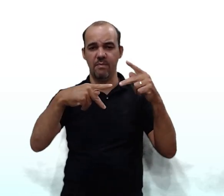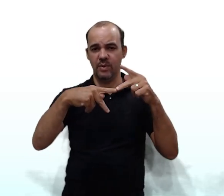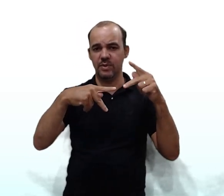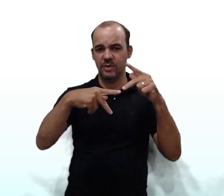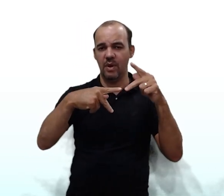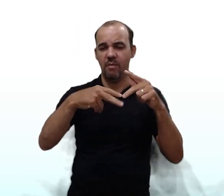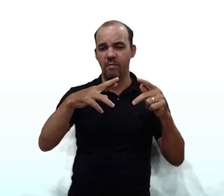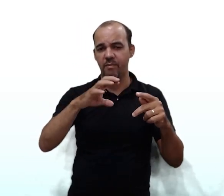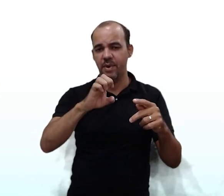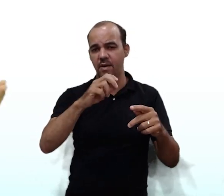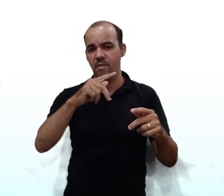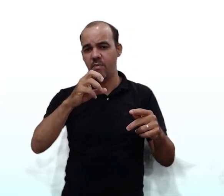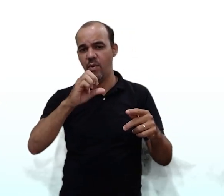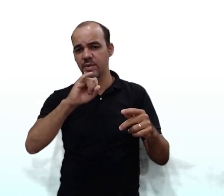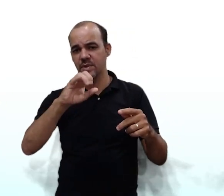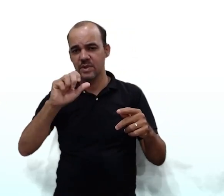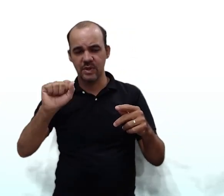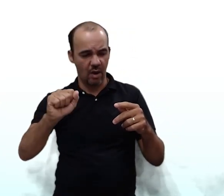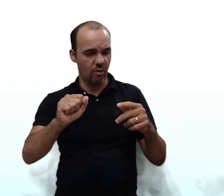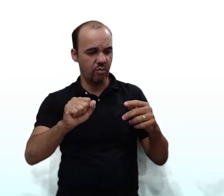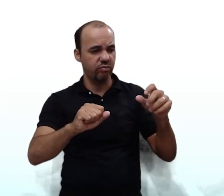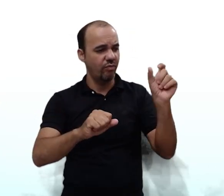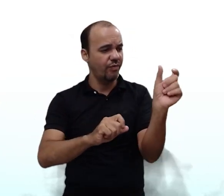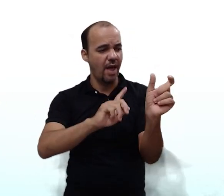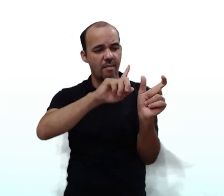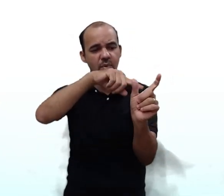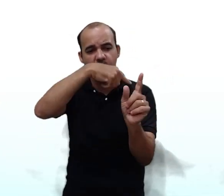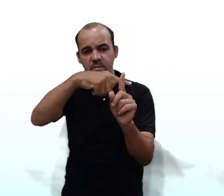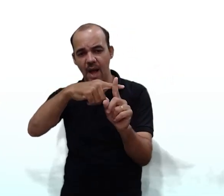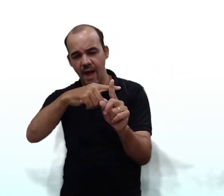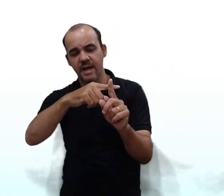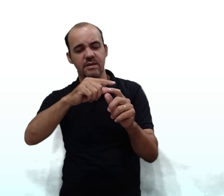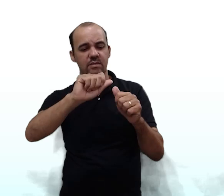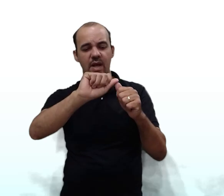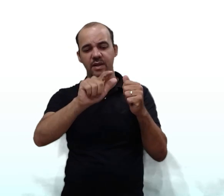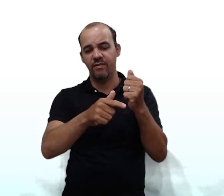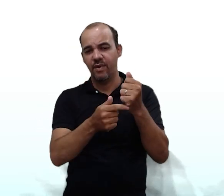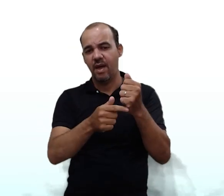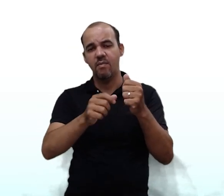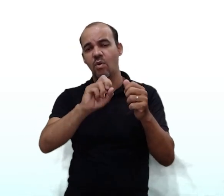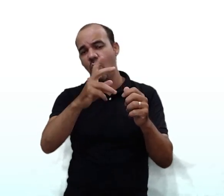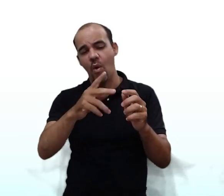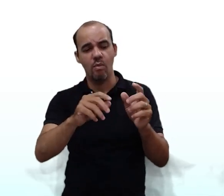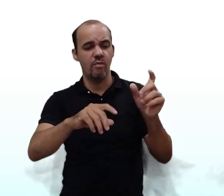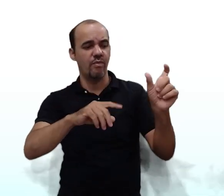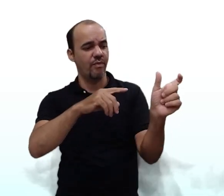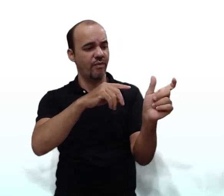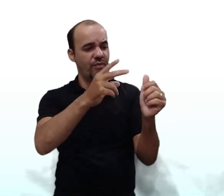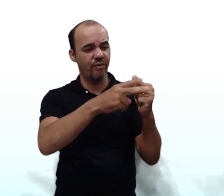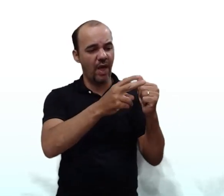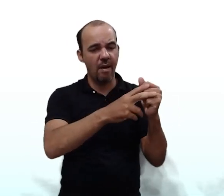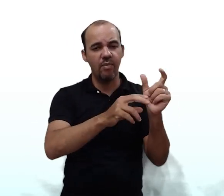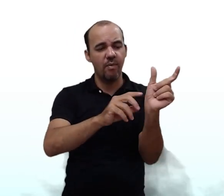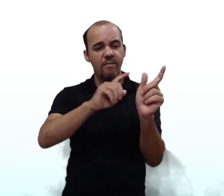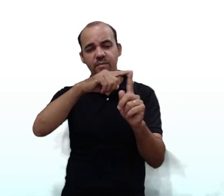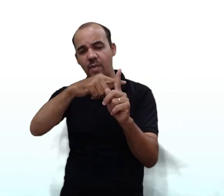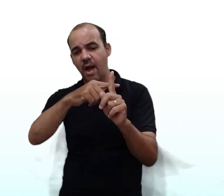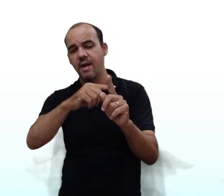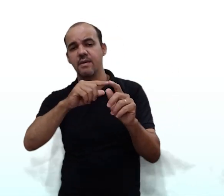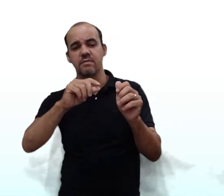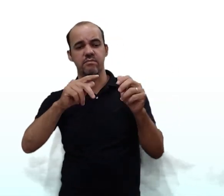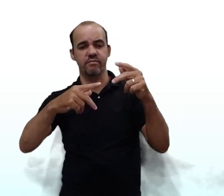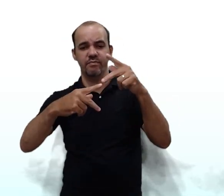certo? E aí, Rafa, o que acontece quando esse meu verbo ele está acompanhando essa partícula,